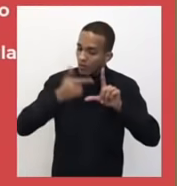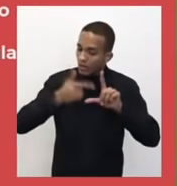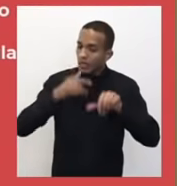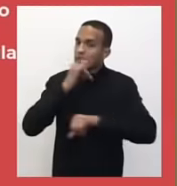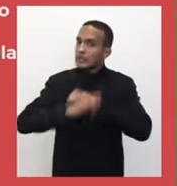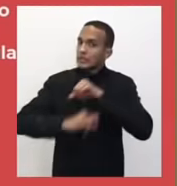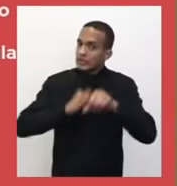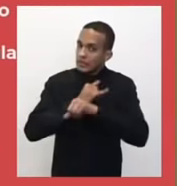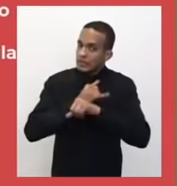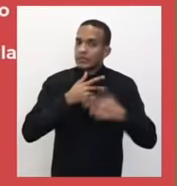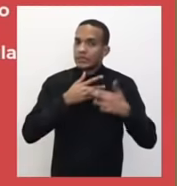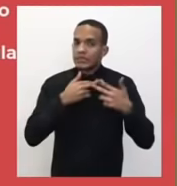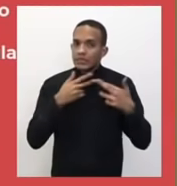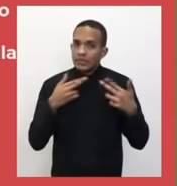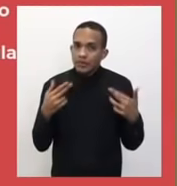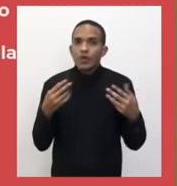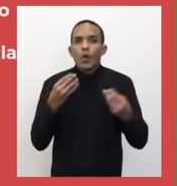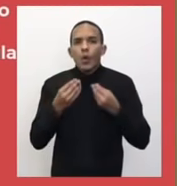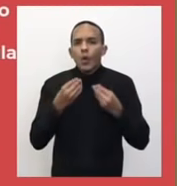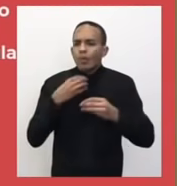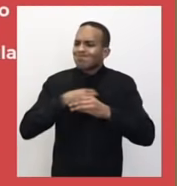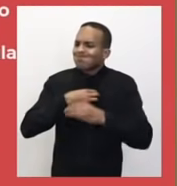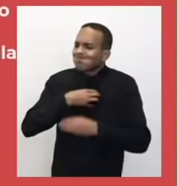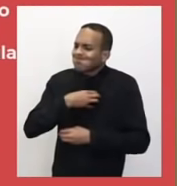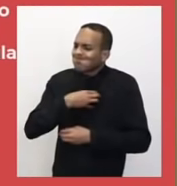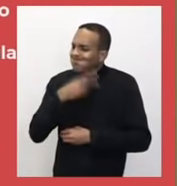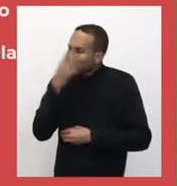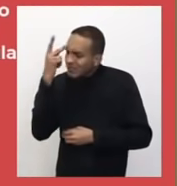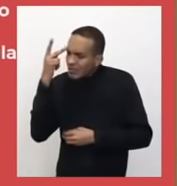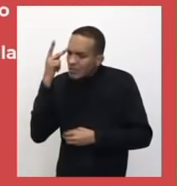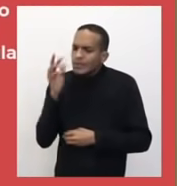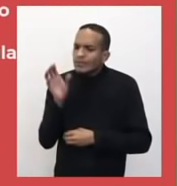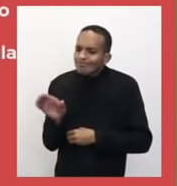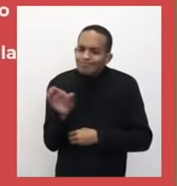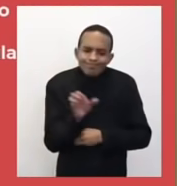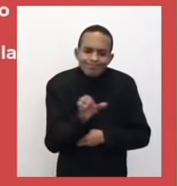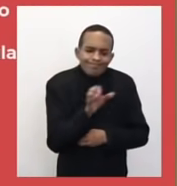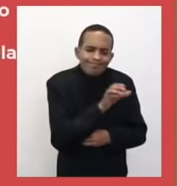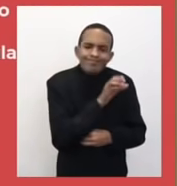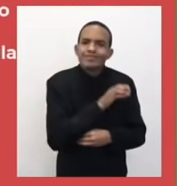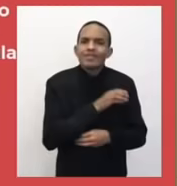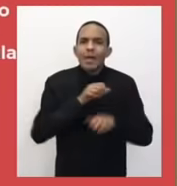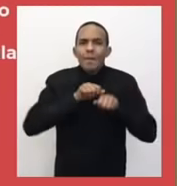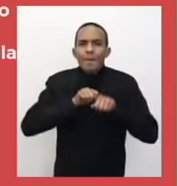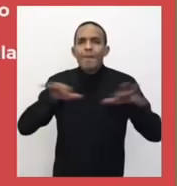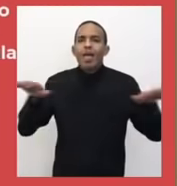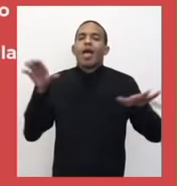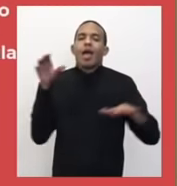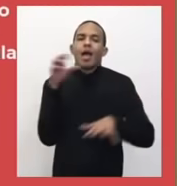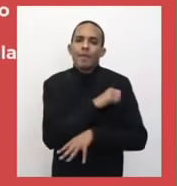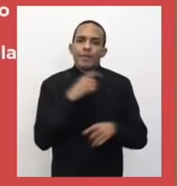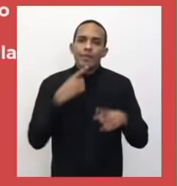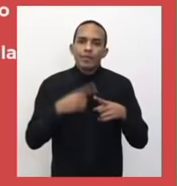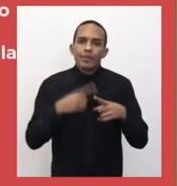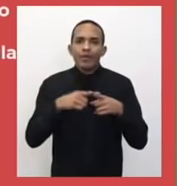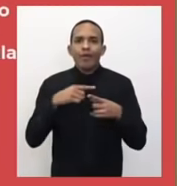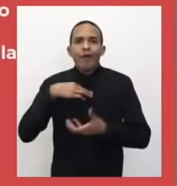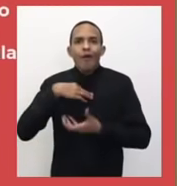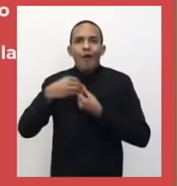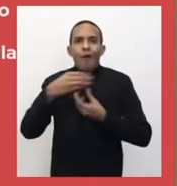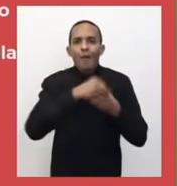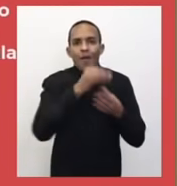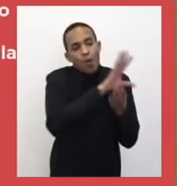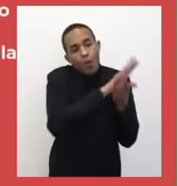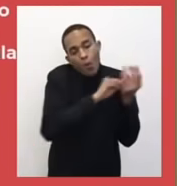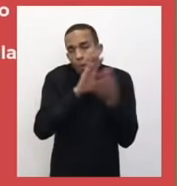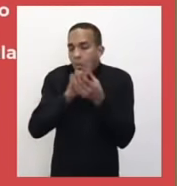internet como viralização, né? Para como referindo-se à viralização, porque ele é imitação.